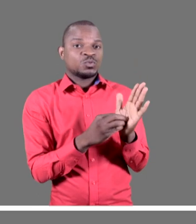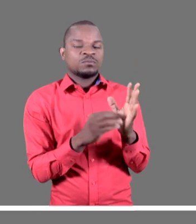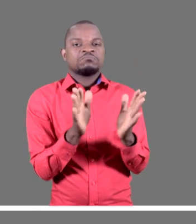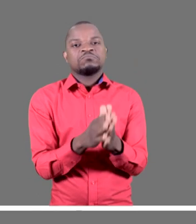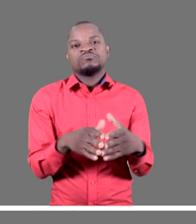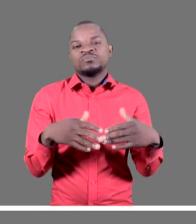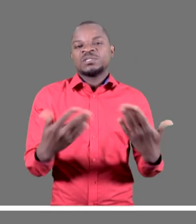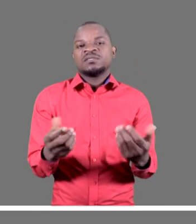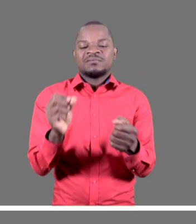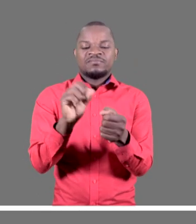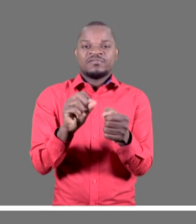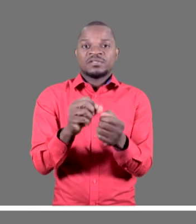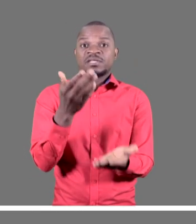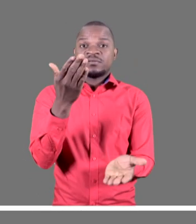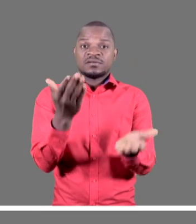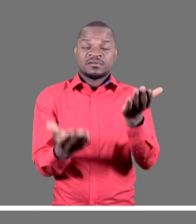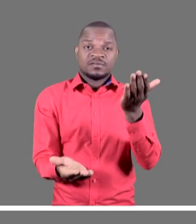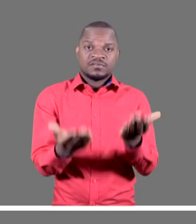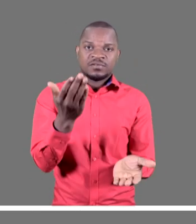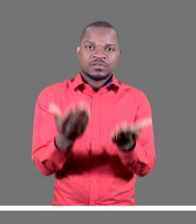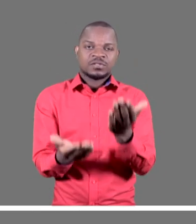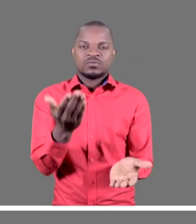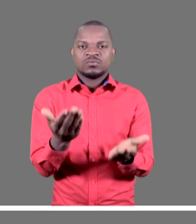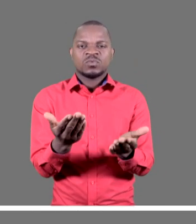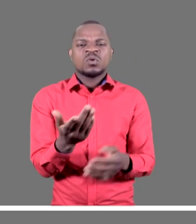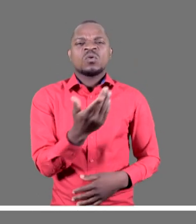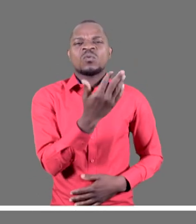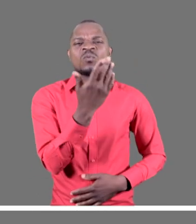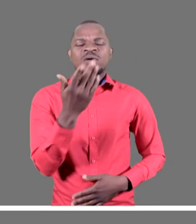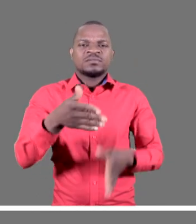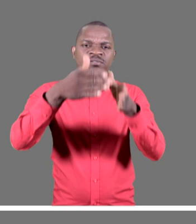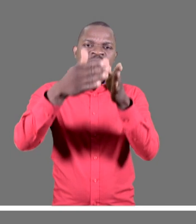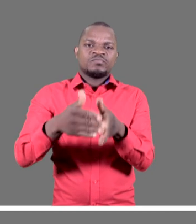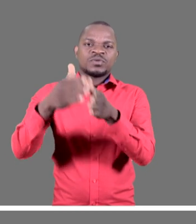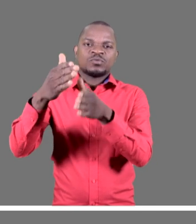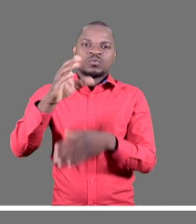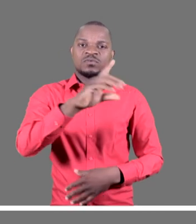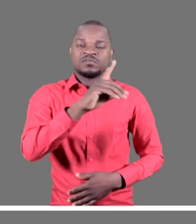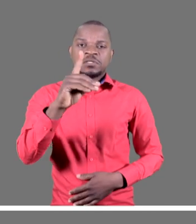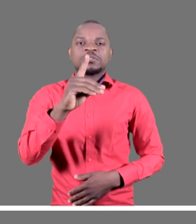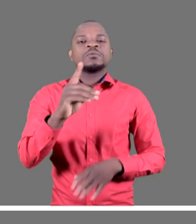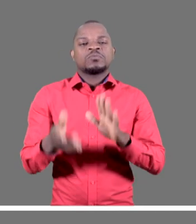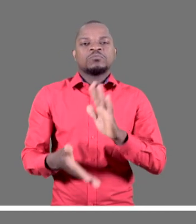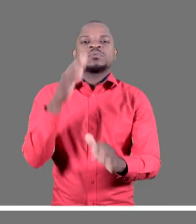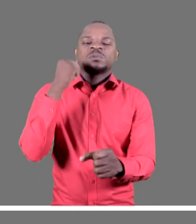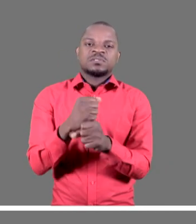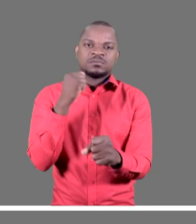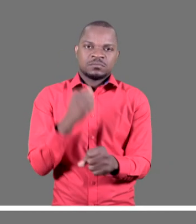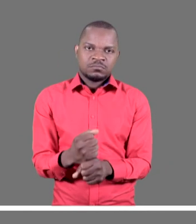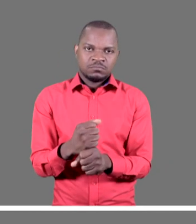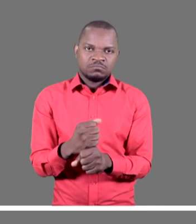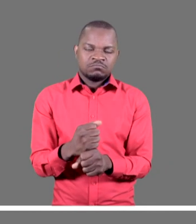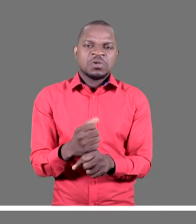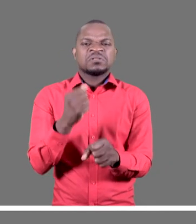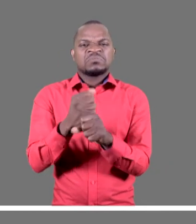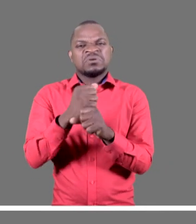a fazer uma avaliação da existência das pessoas com deficiência, portanto, no mercado de trabalho, seja ele